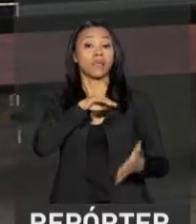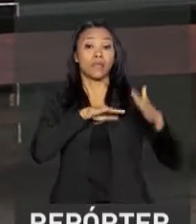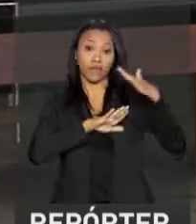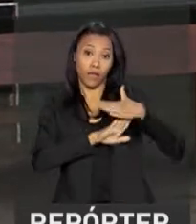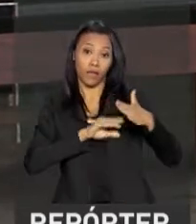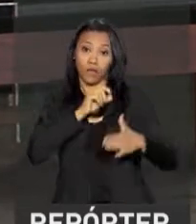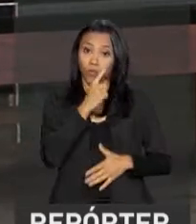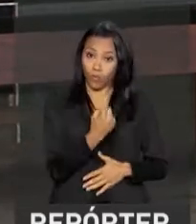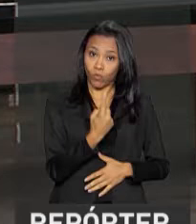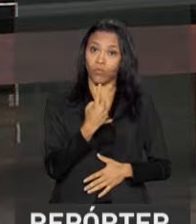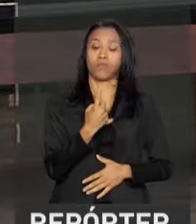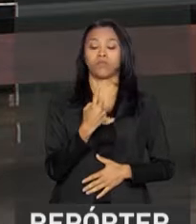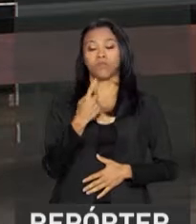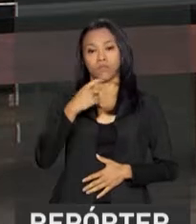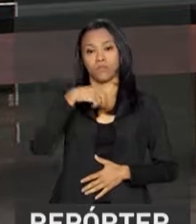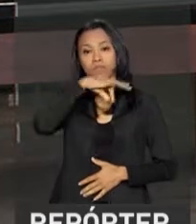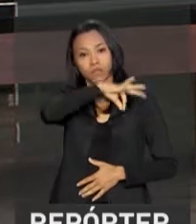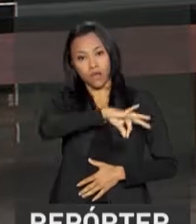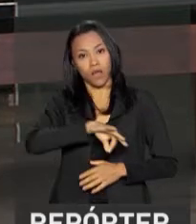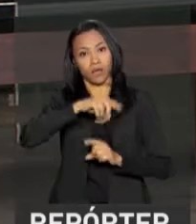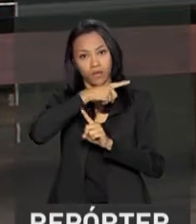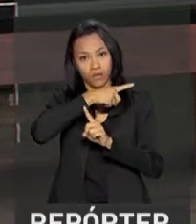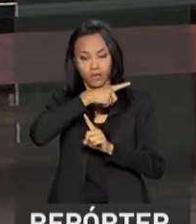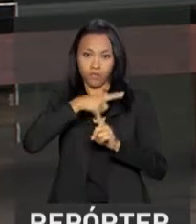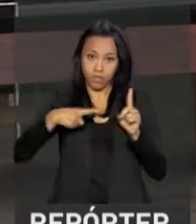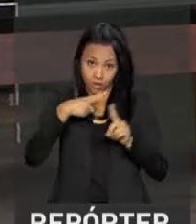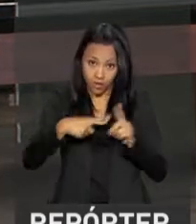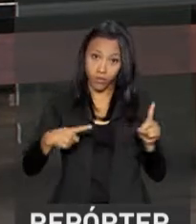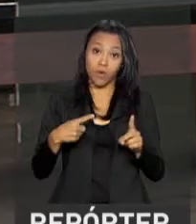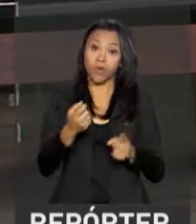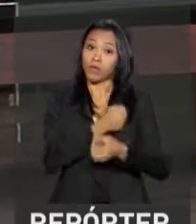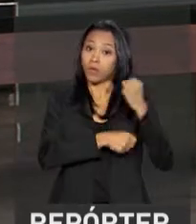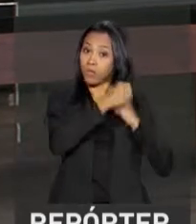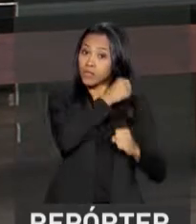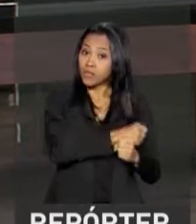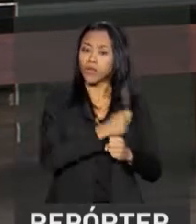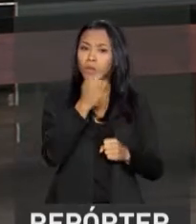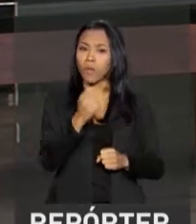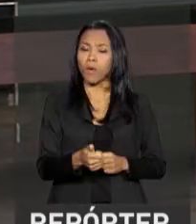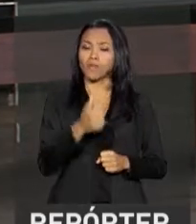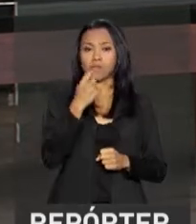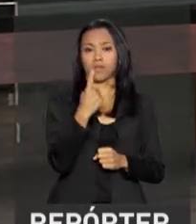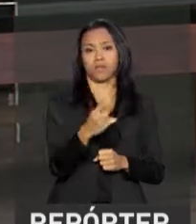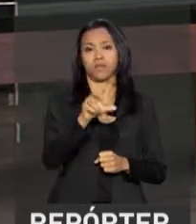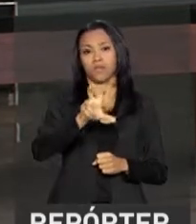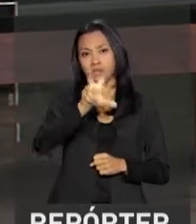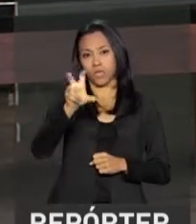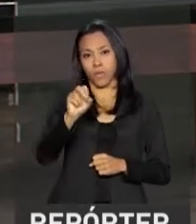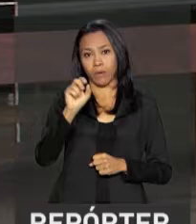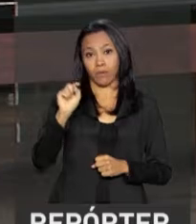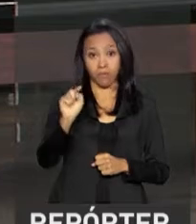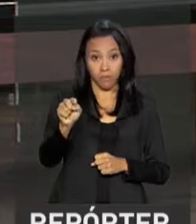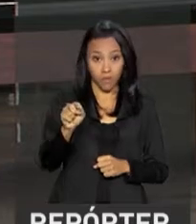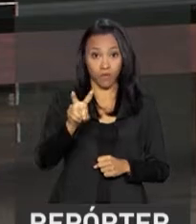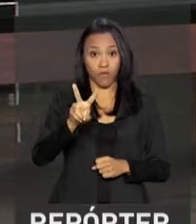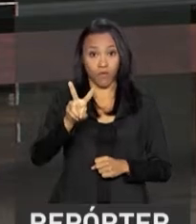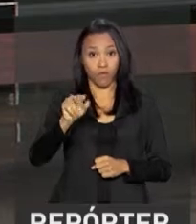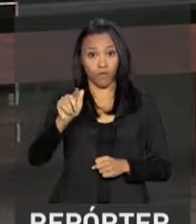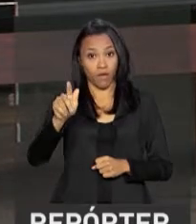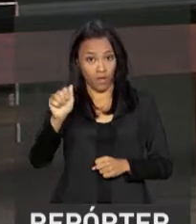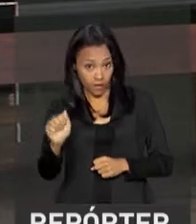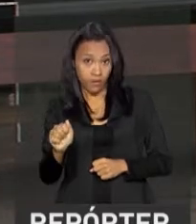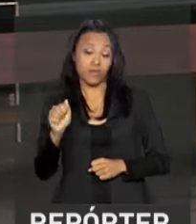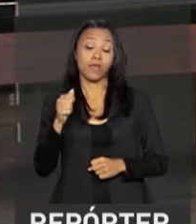um salário mínimo e meio ano passado foram oferecidas quase 150 mil vagas o resultado da primeira chamada